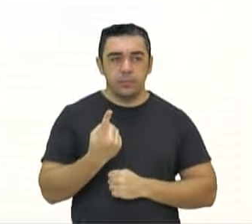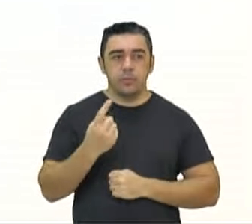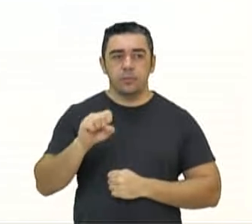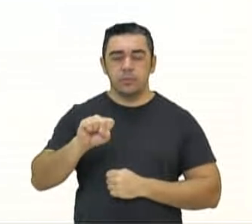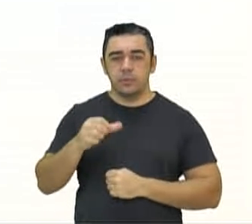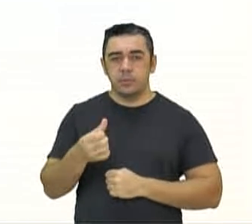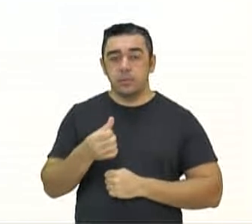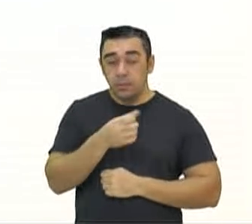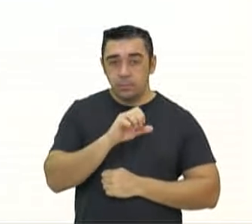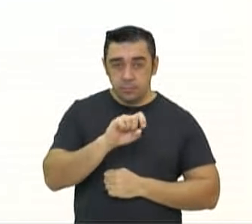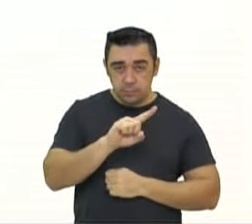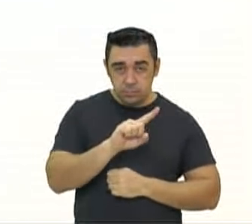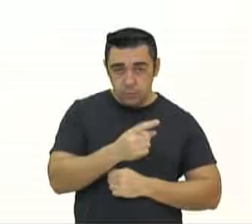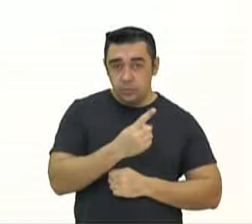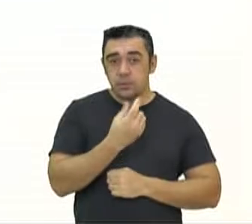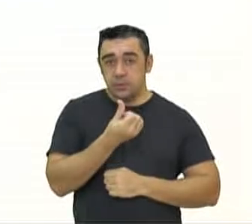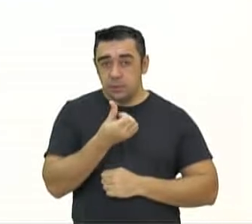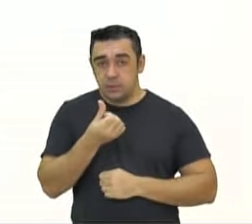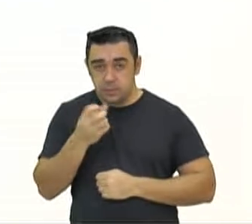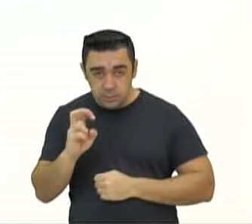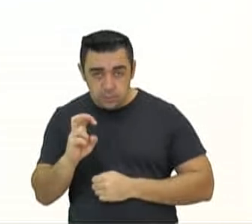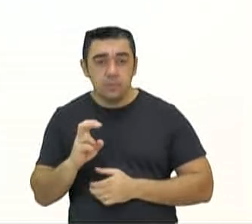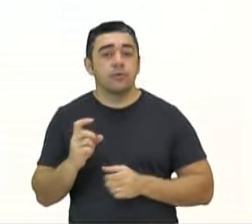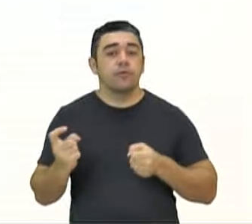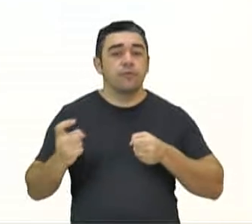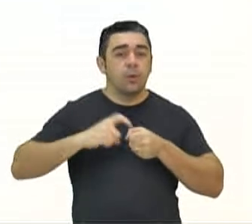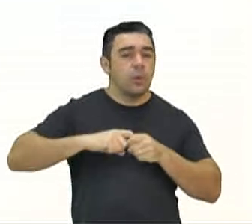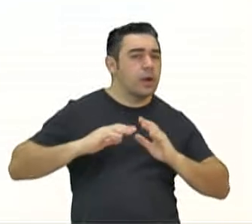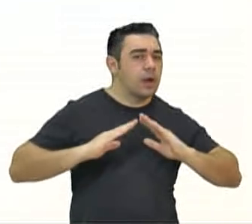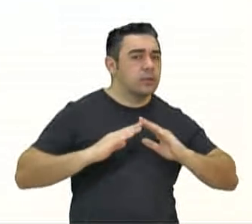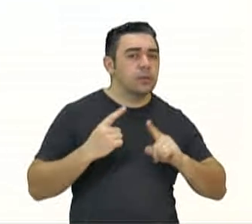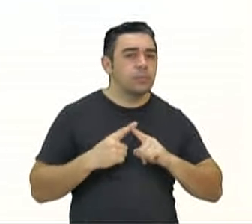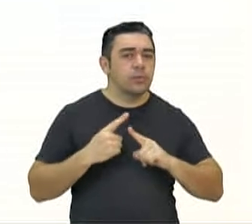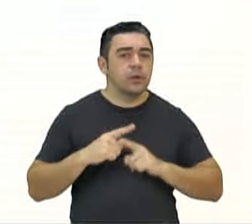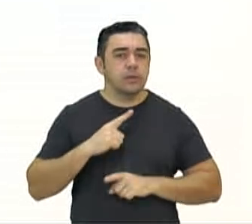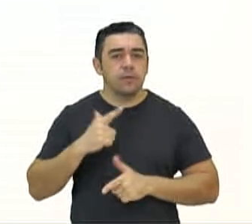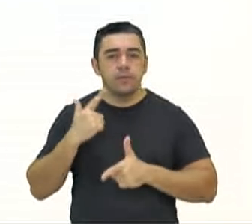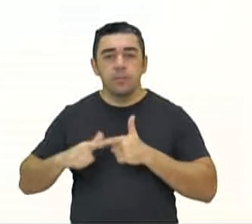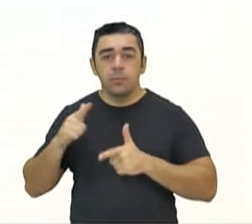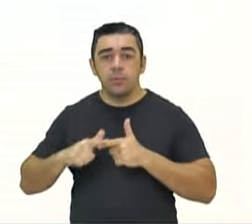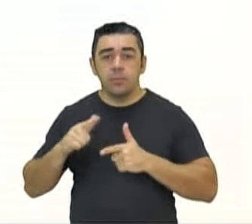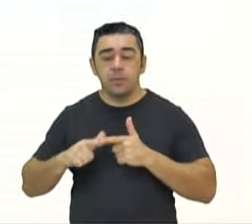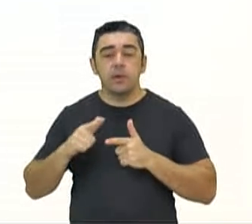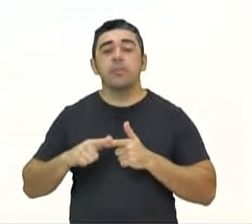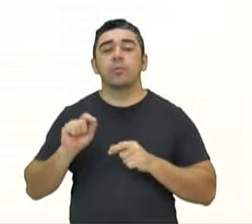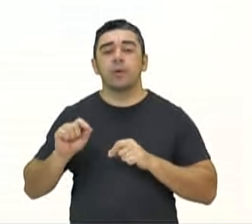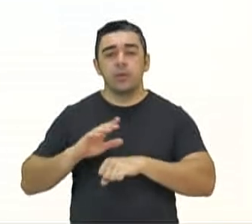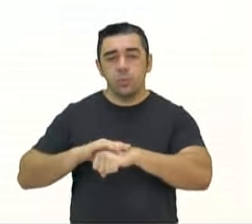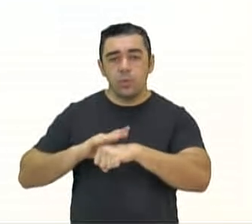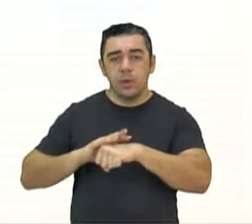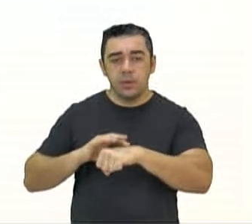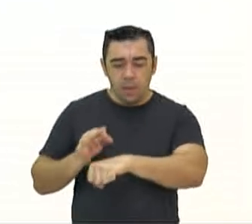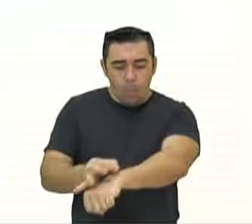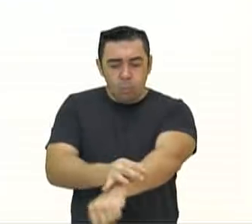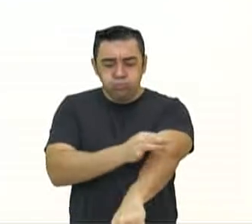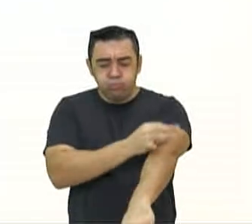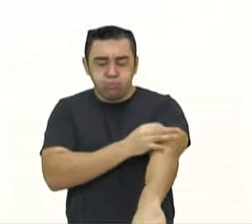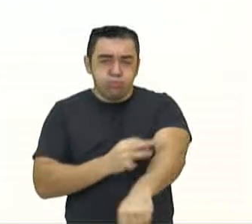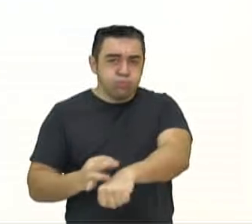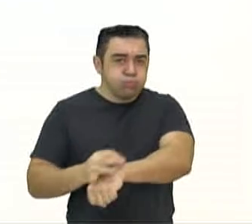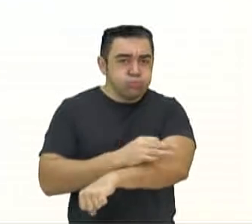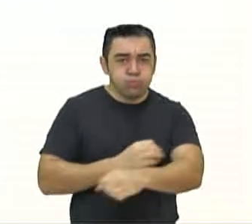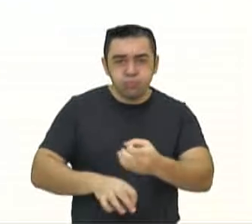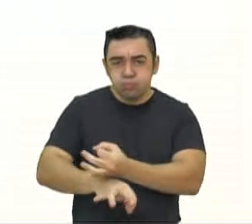1665 e precisou voltar para casa devido ao surto de peste bubônica. Como a